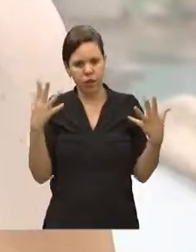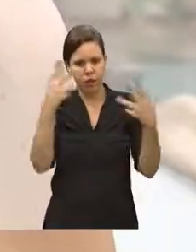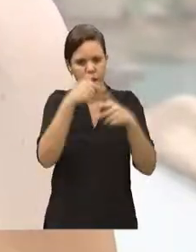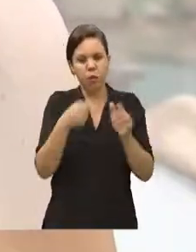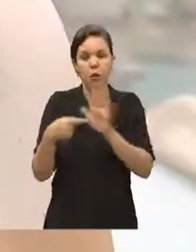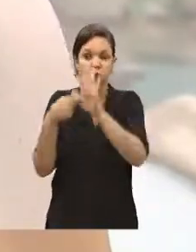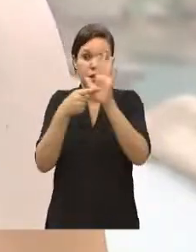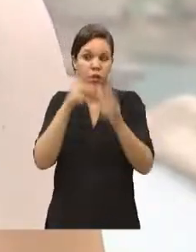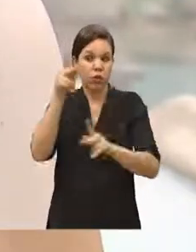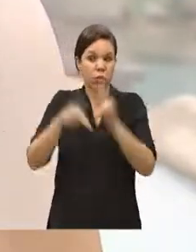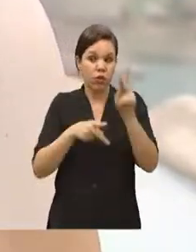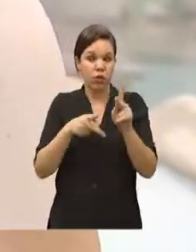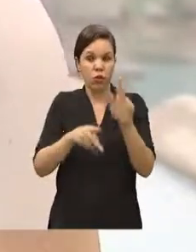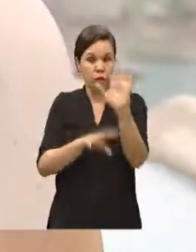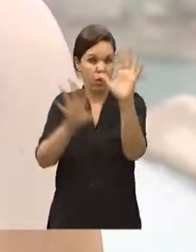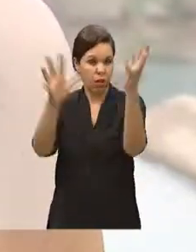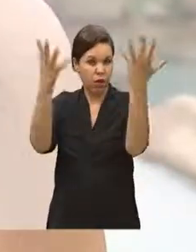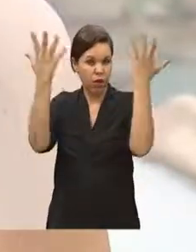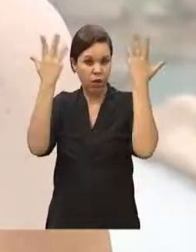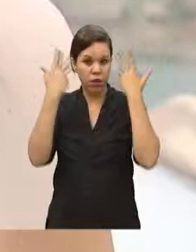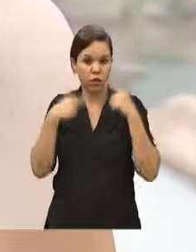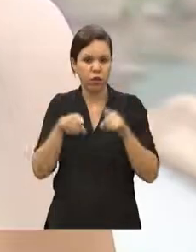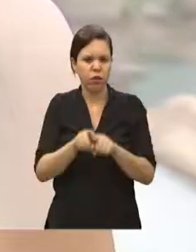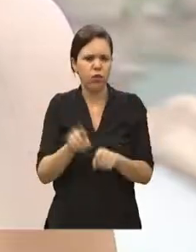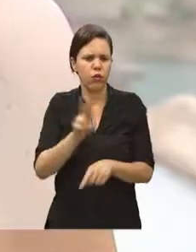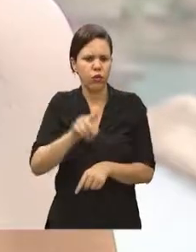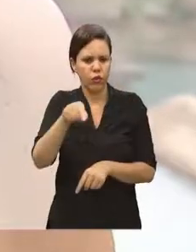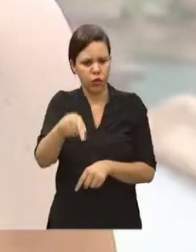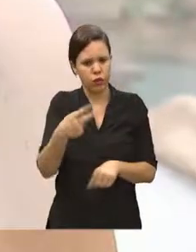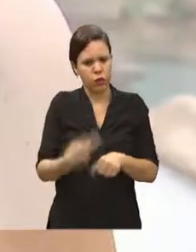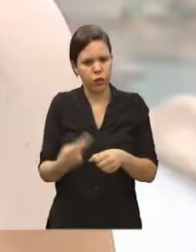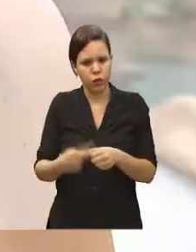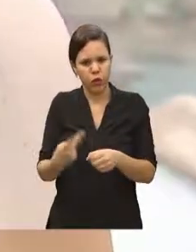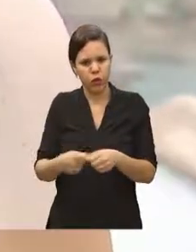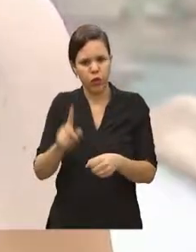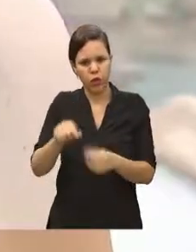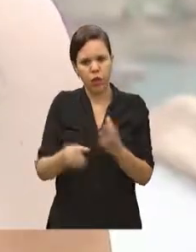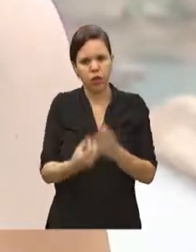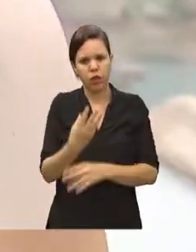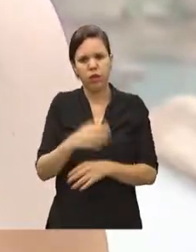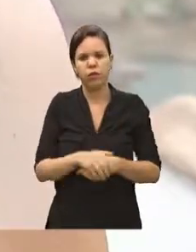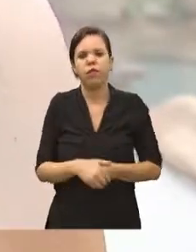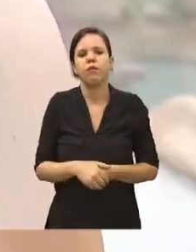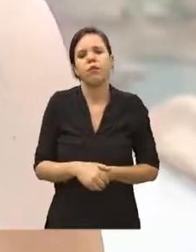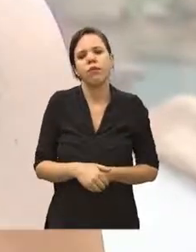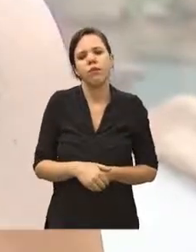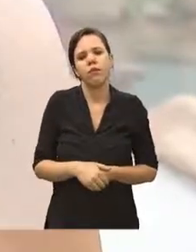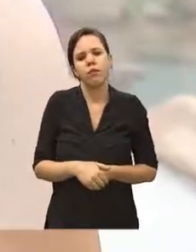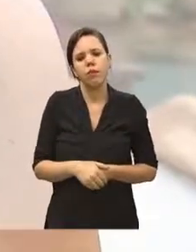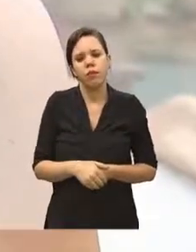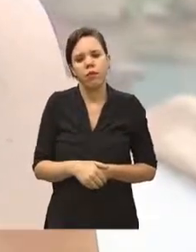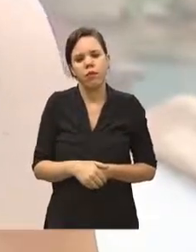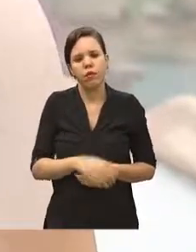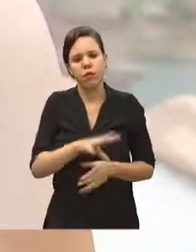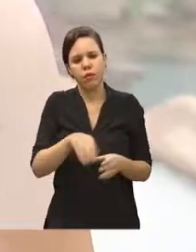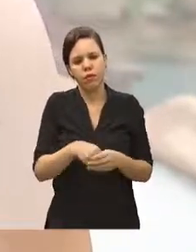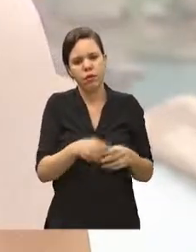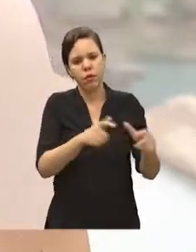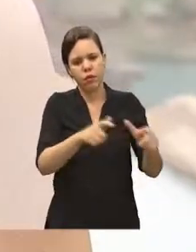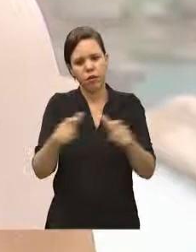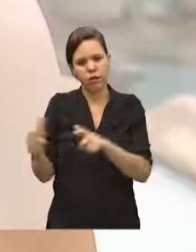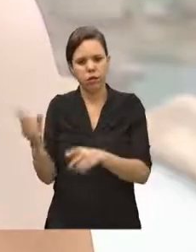à natureza. A reutilização desse produto justamente acontece aí. Para ele ser colocado em